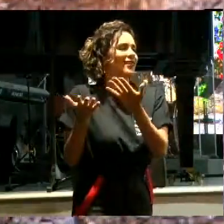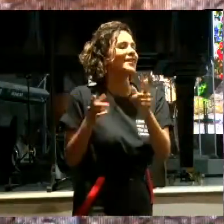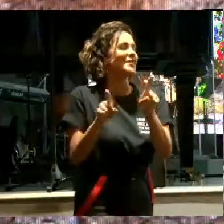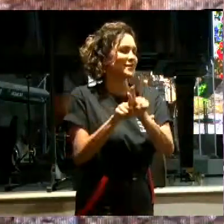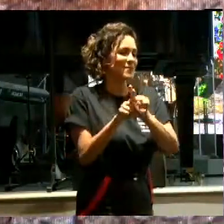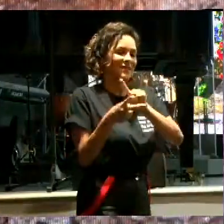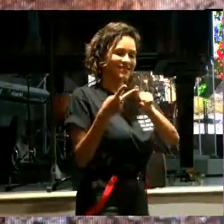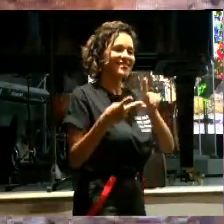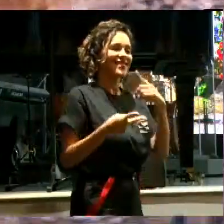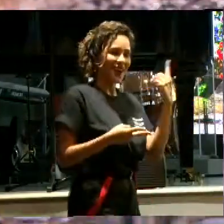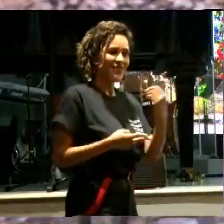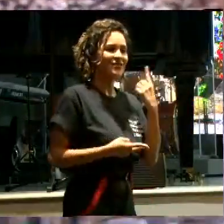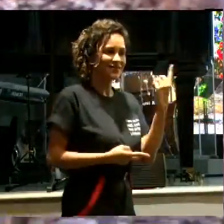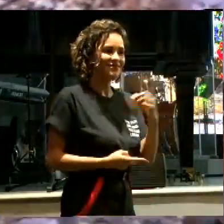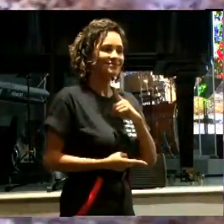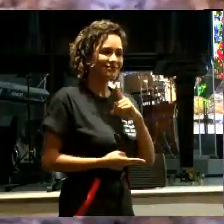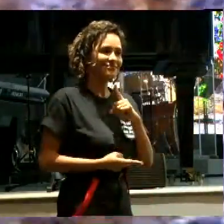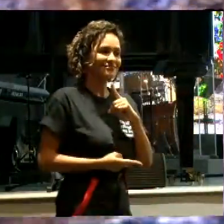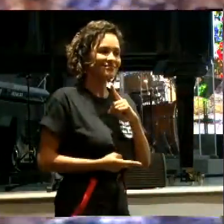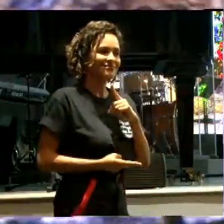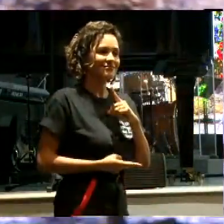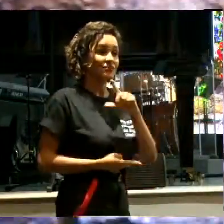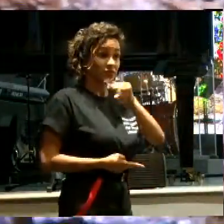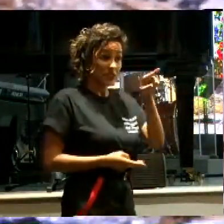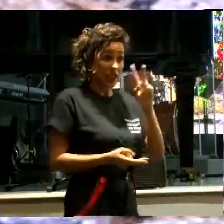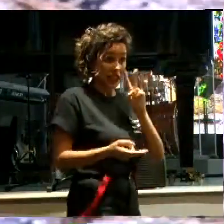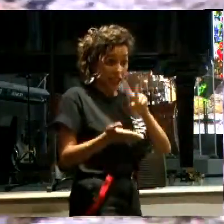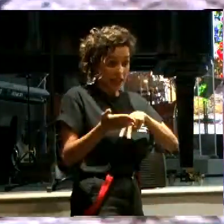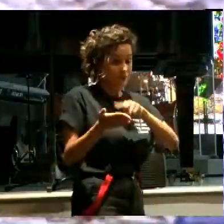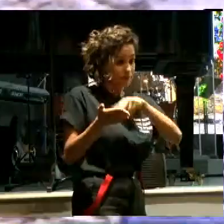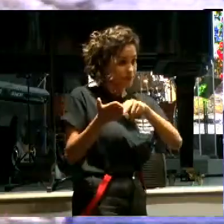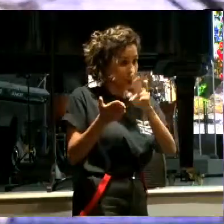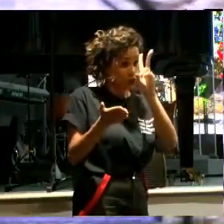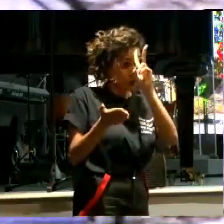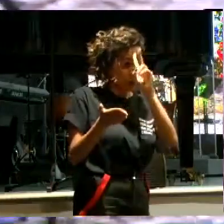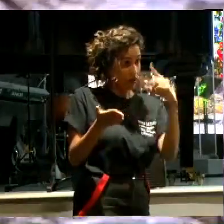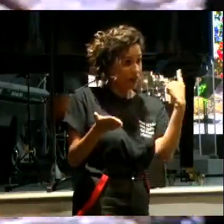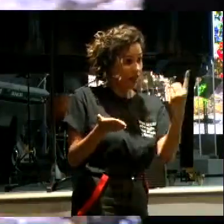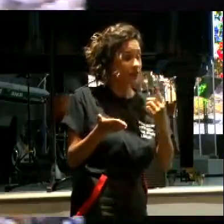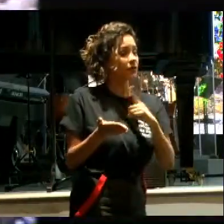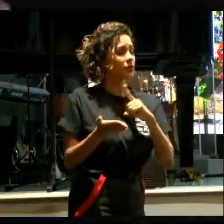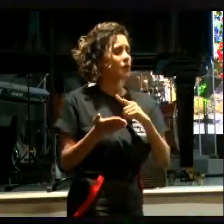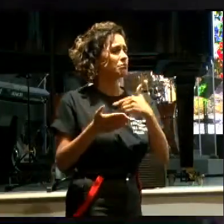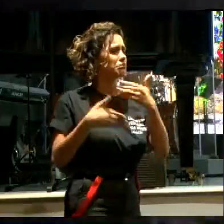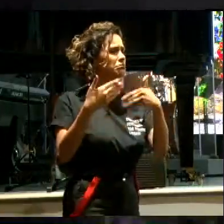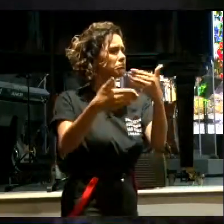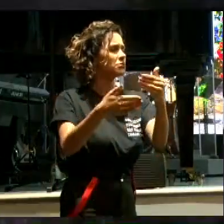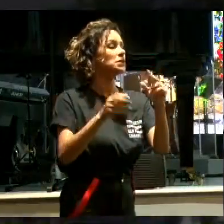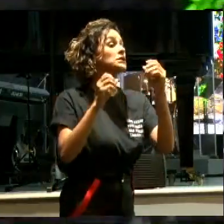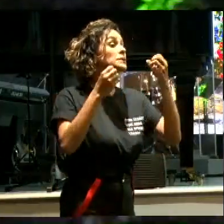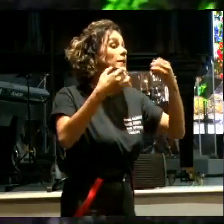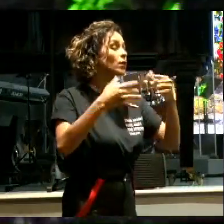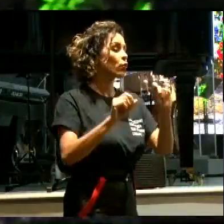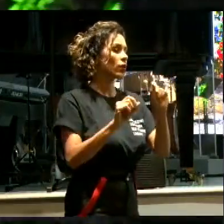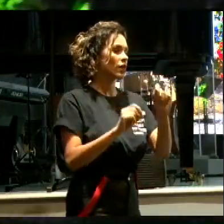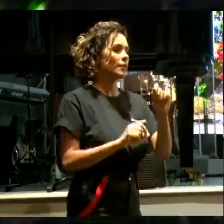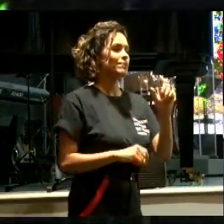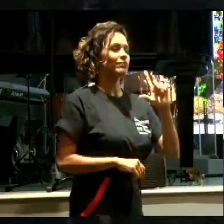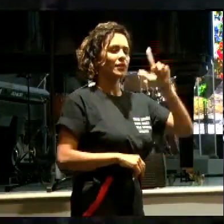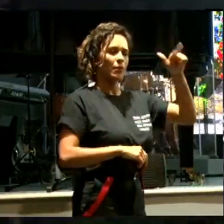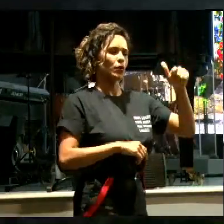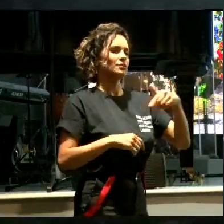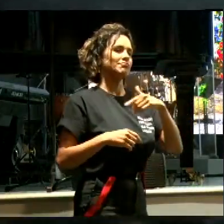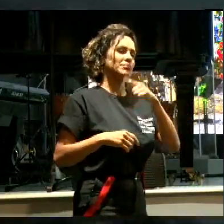lê e prestar atenção naquilo que você está lendo, mais à frente diz que quando ele vai falar com Saul,